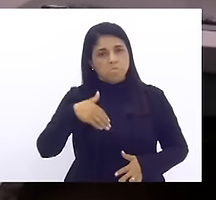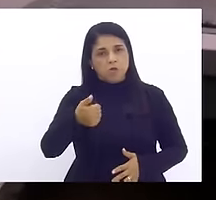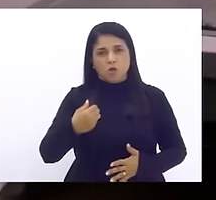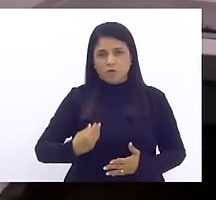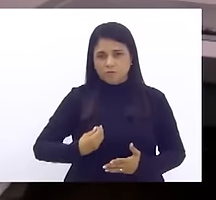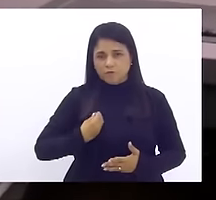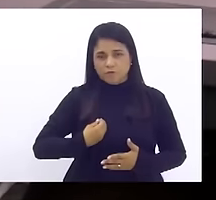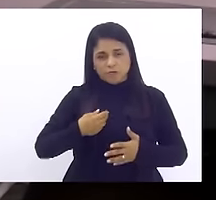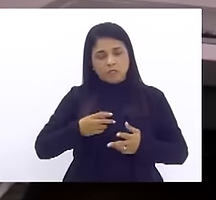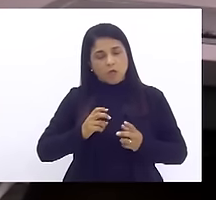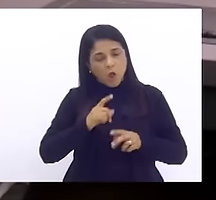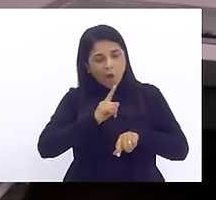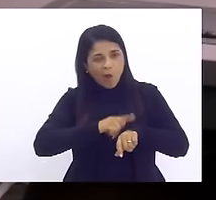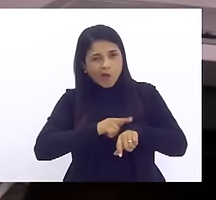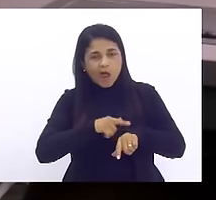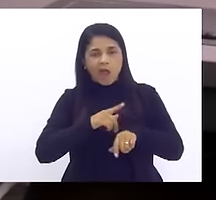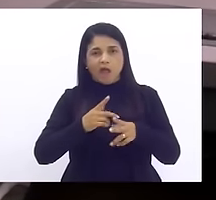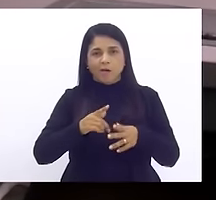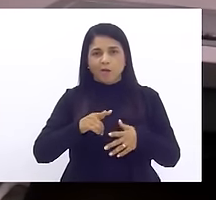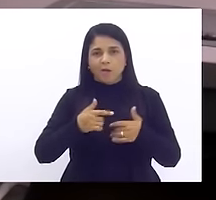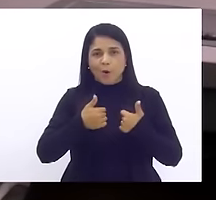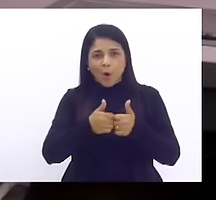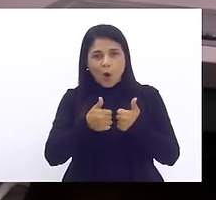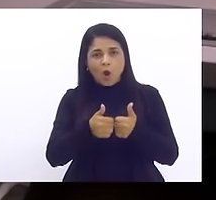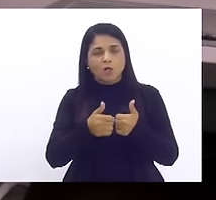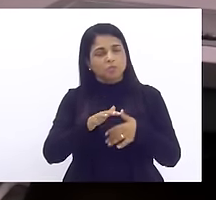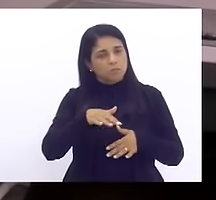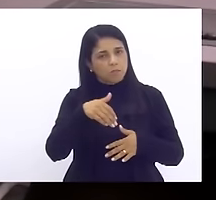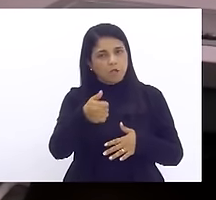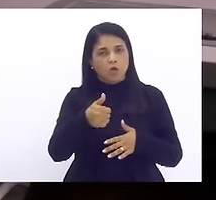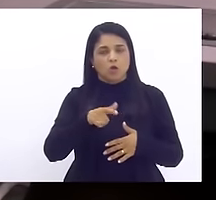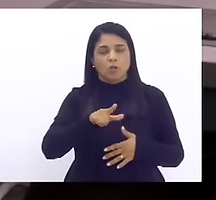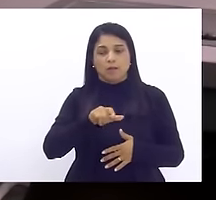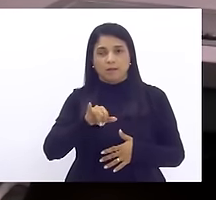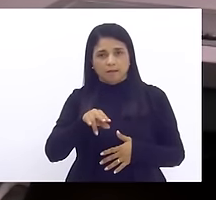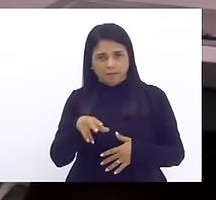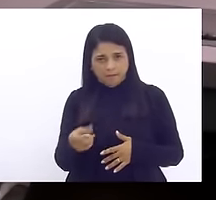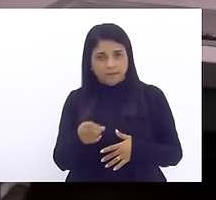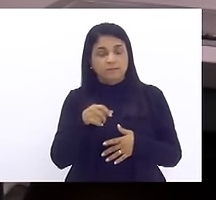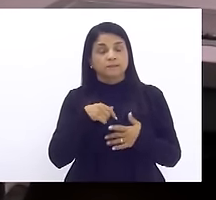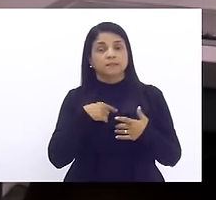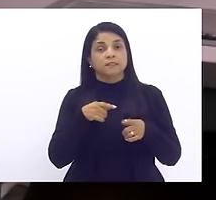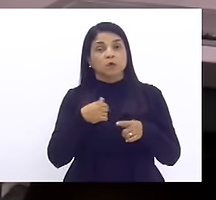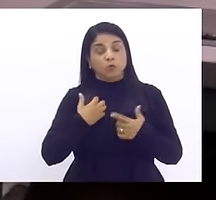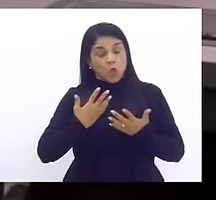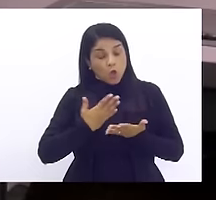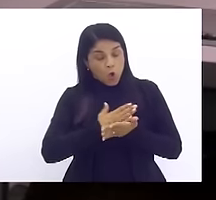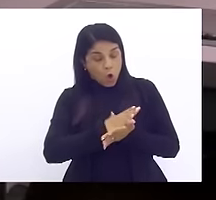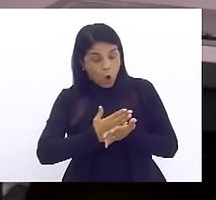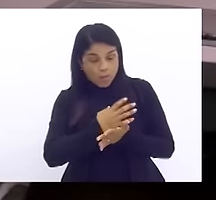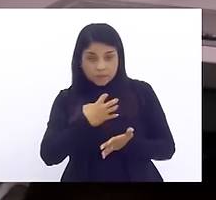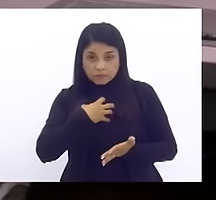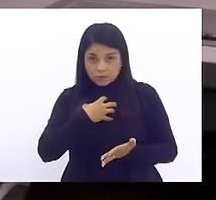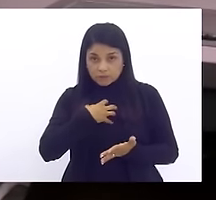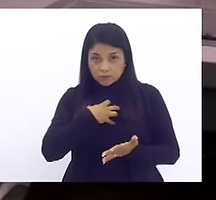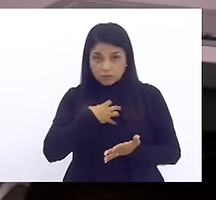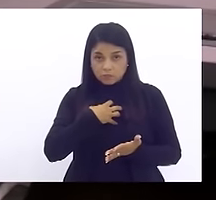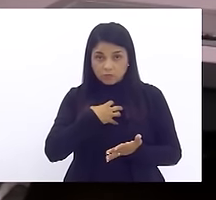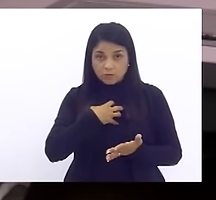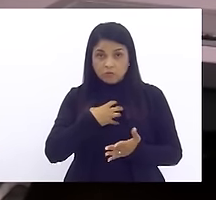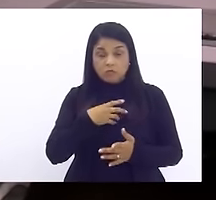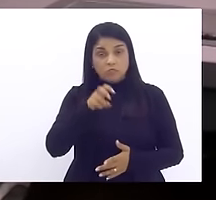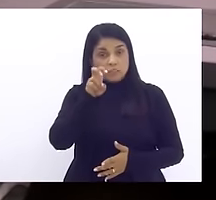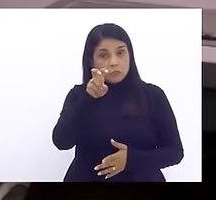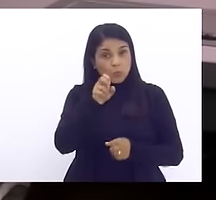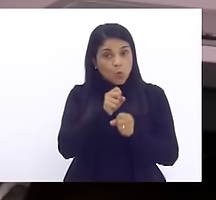melhorando melhorando os horários e quando eu digo que eu estou eh incomodado é porque realmente estou como eu falei eu tô no